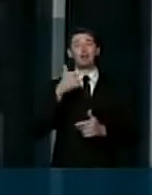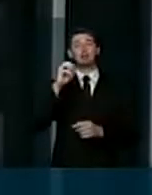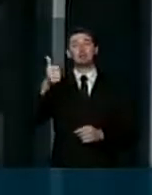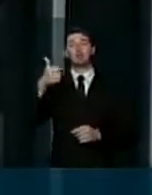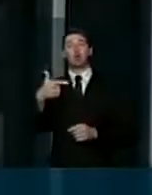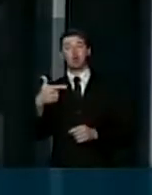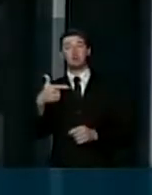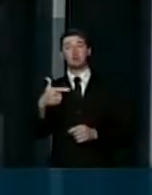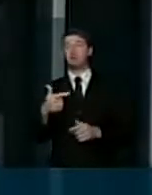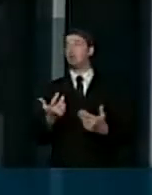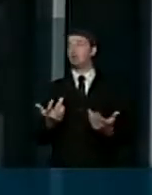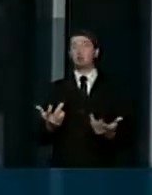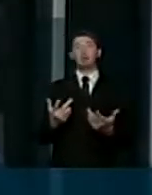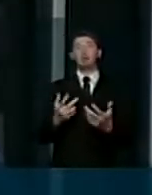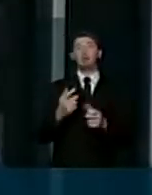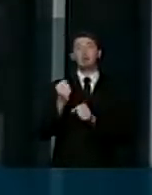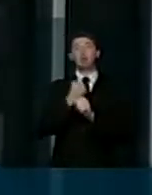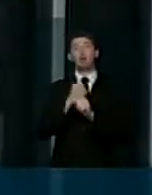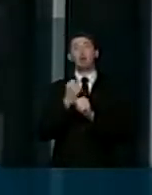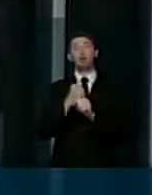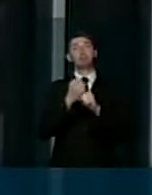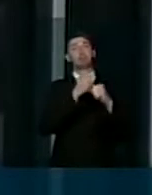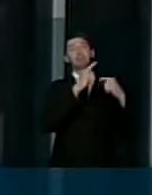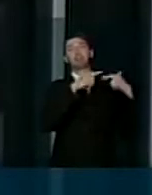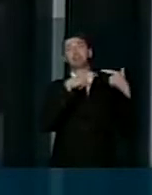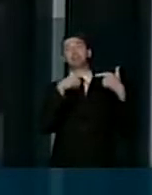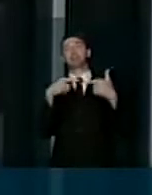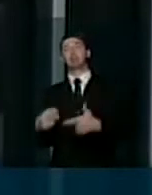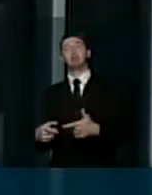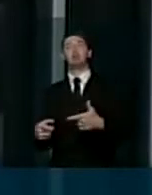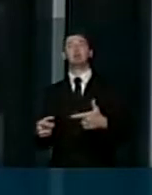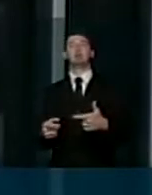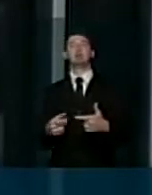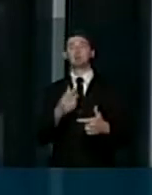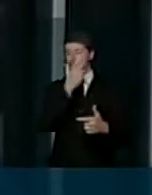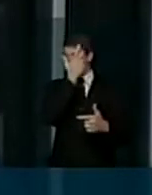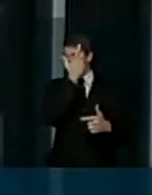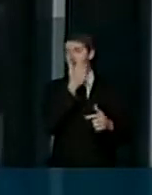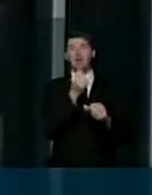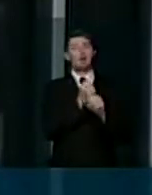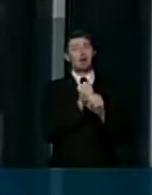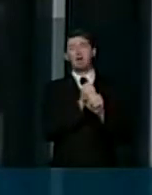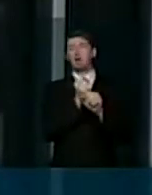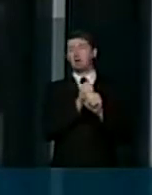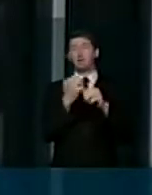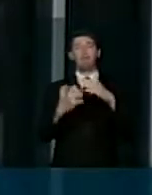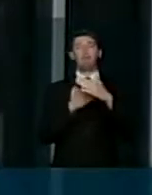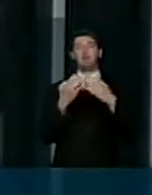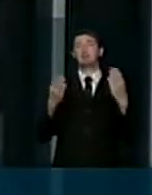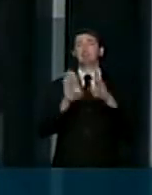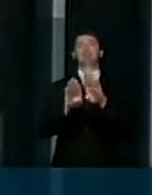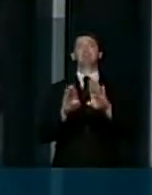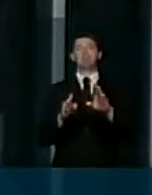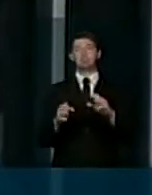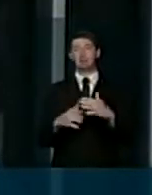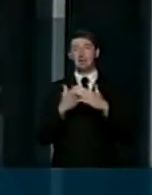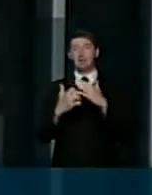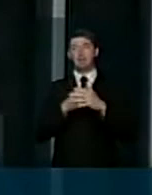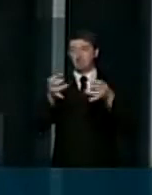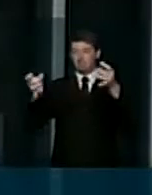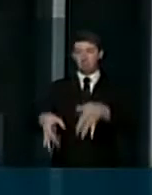2012, quer dizer, todos esses anos são vários anos de empresas fechando, empregos